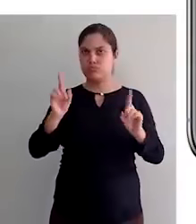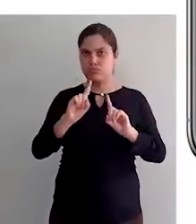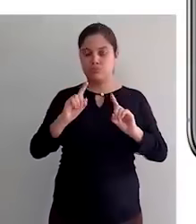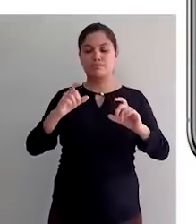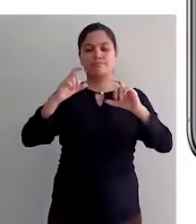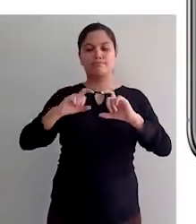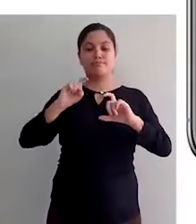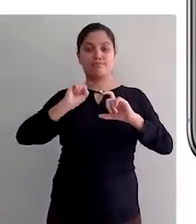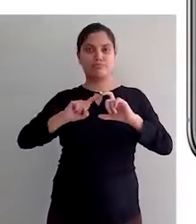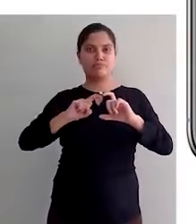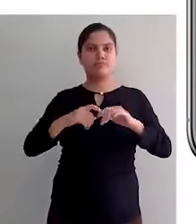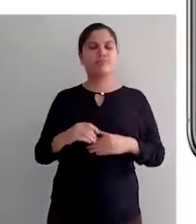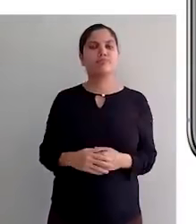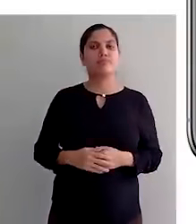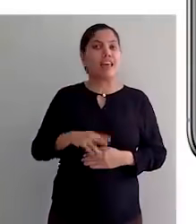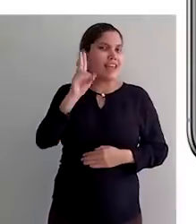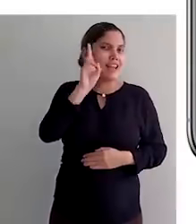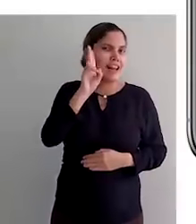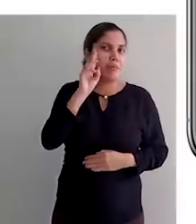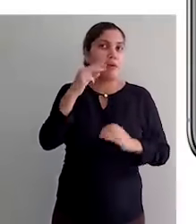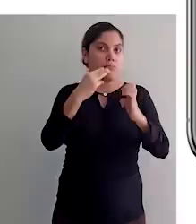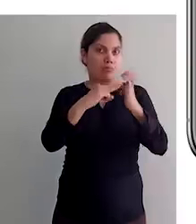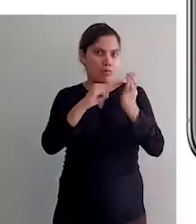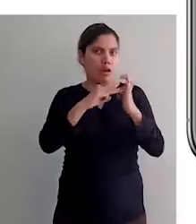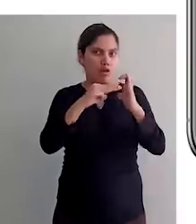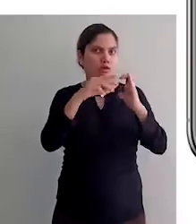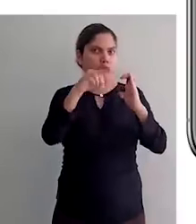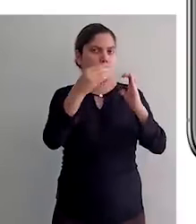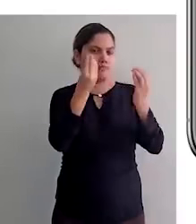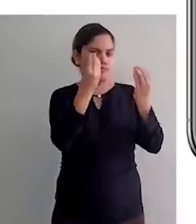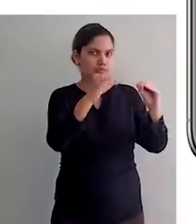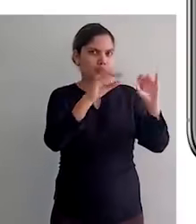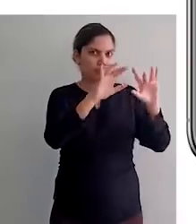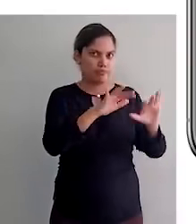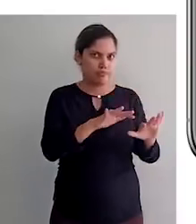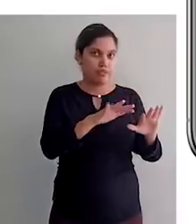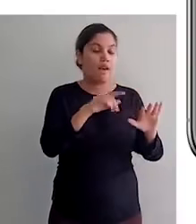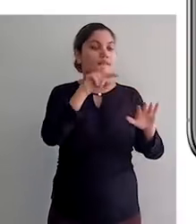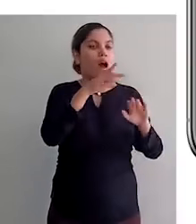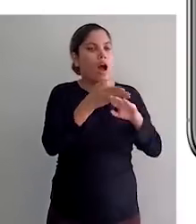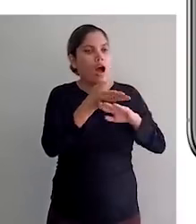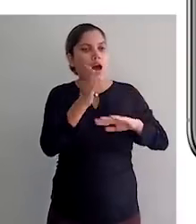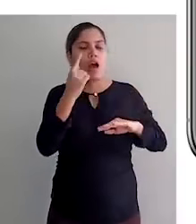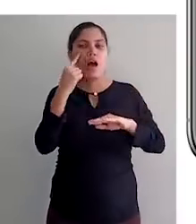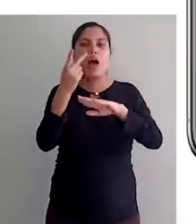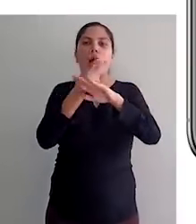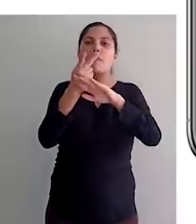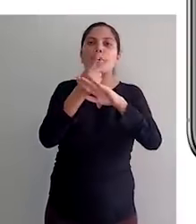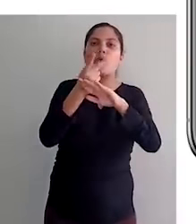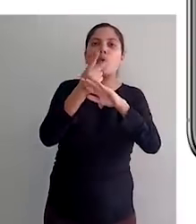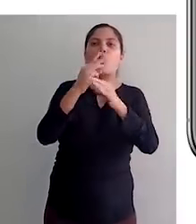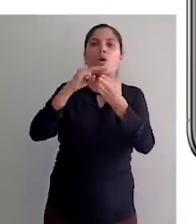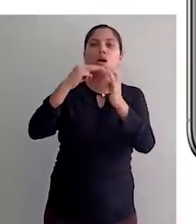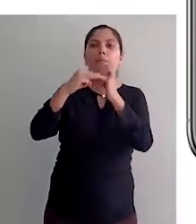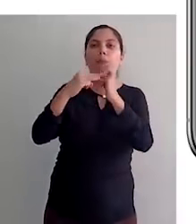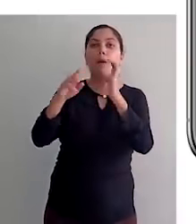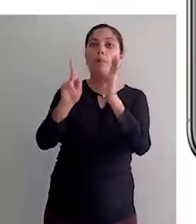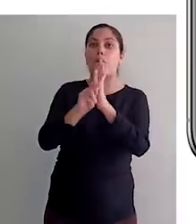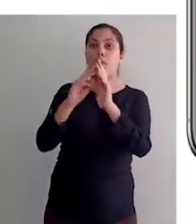Lembra daquele e-mail que você digitou? Vá até ele e procure uma mensagem recebida com o login da caixa.